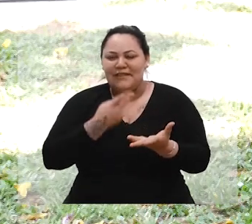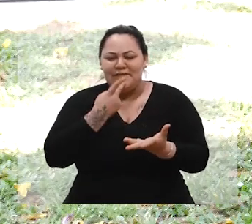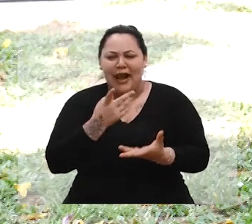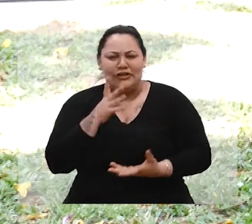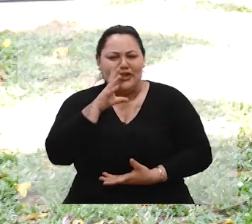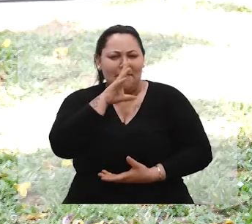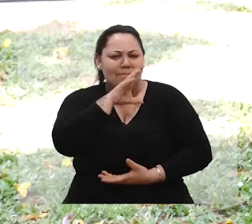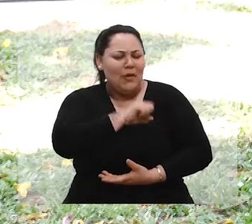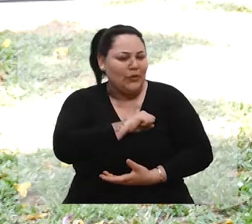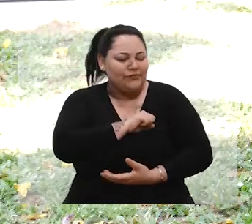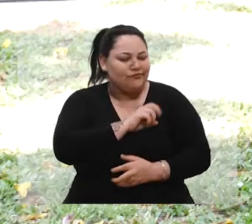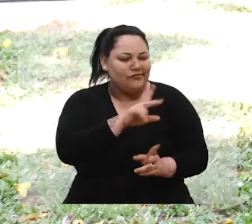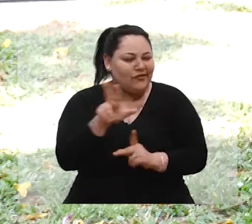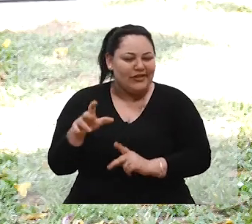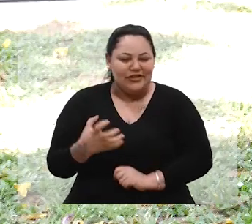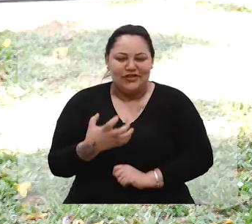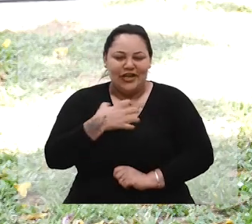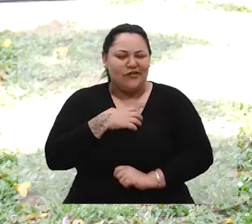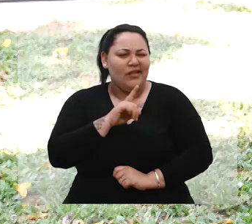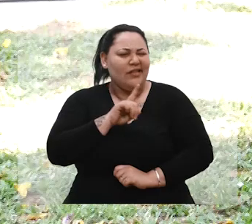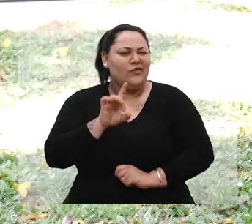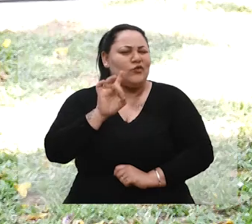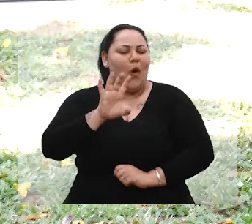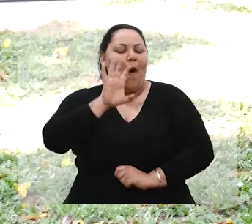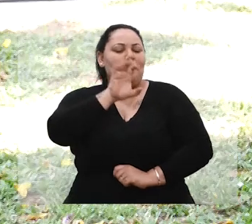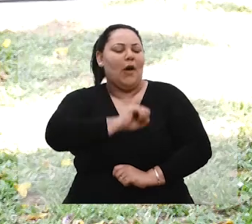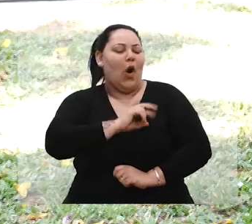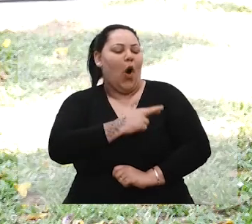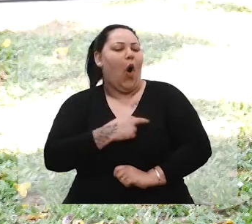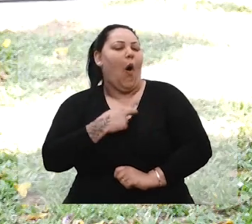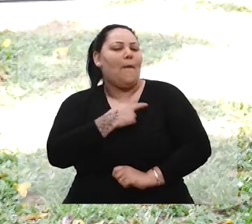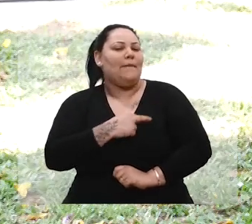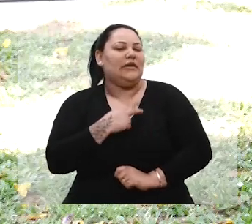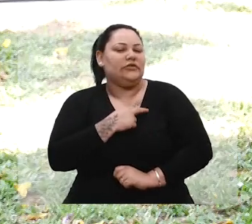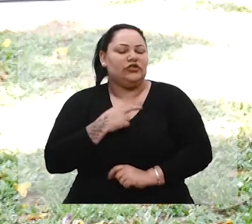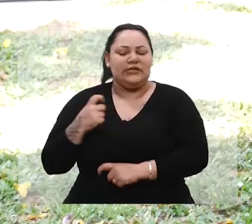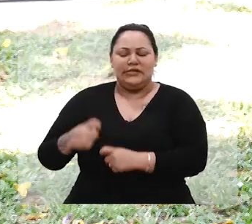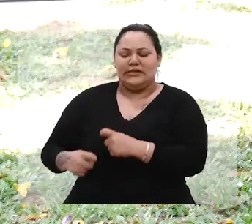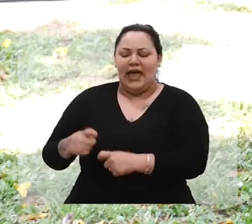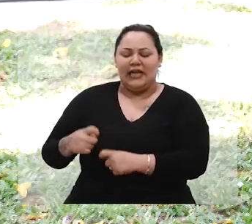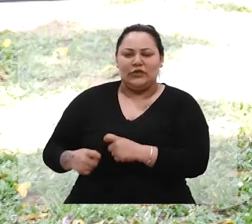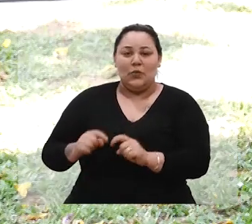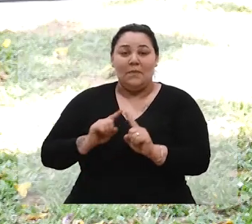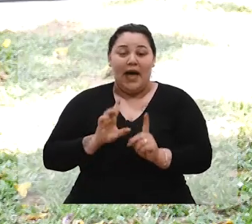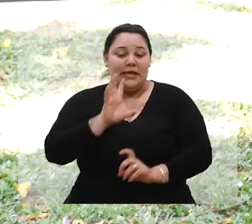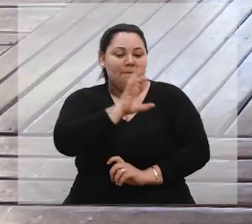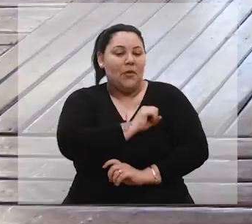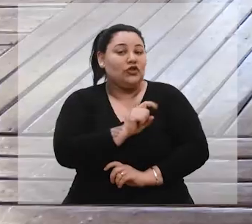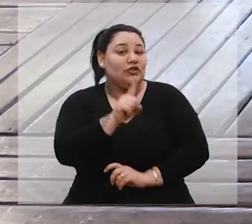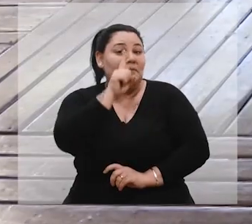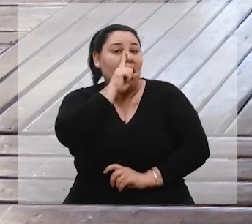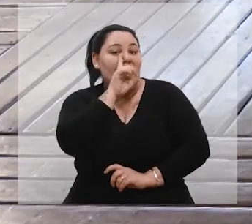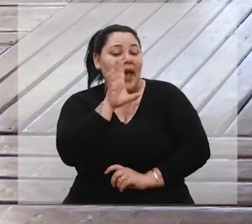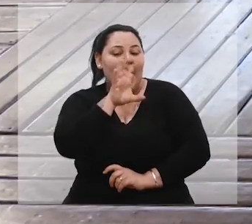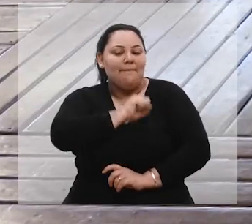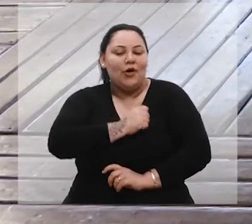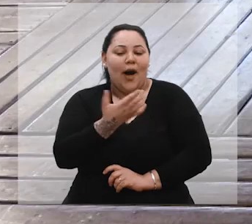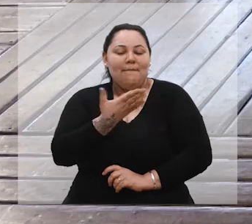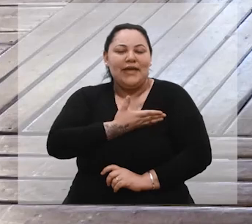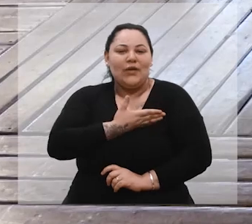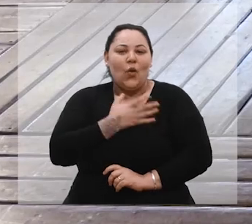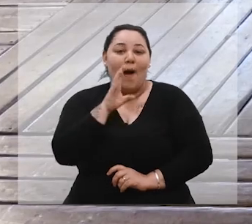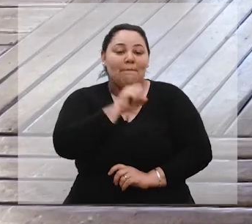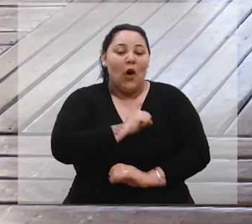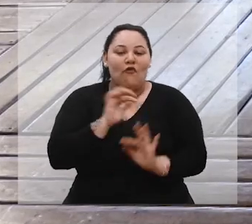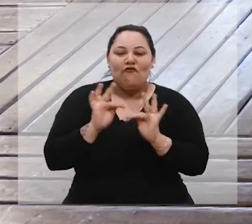diferentes modalidades amorosas, né? Não só amor romântico, sexual, mas amor maternidade, amor amizade, amor parental,